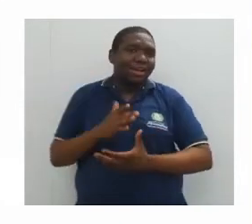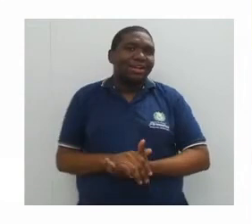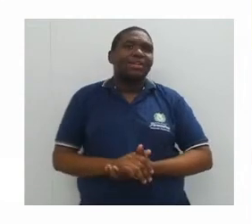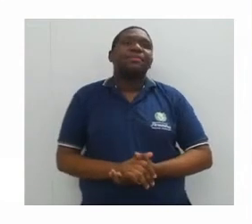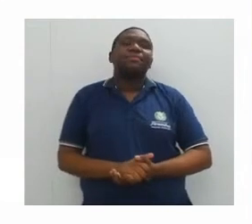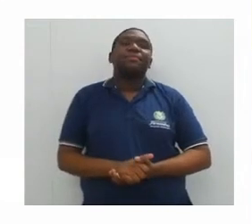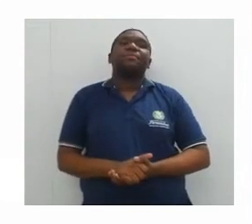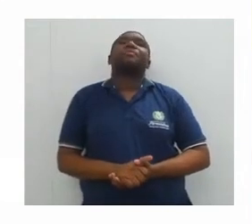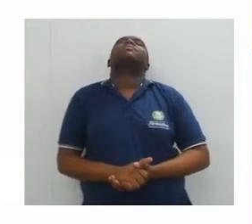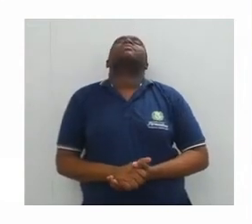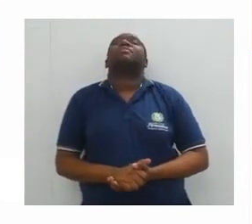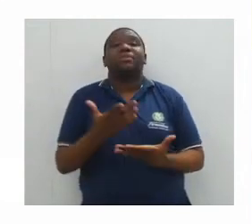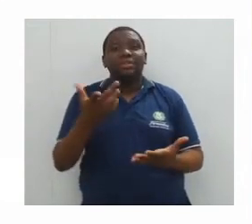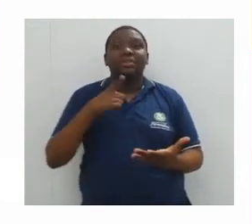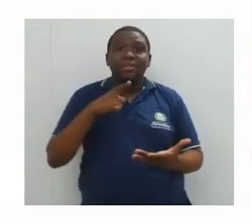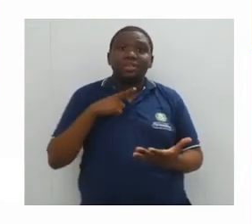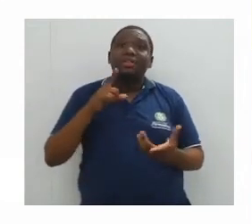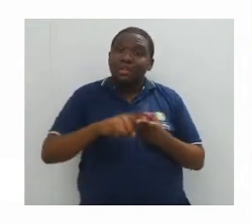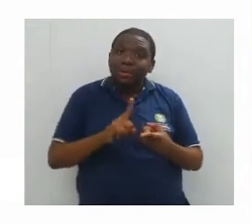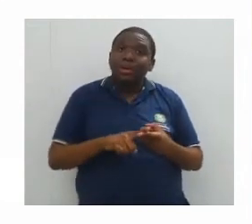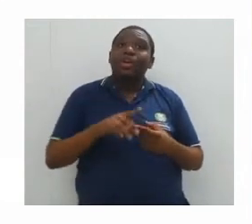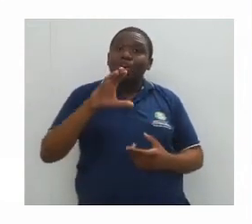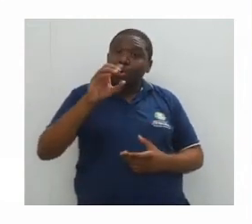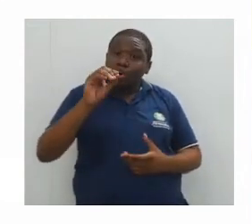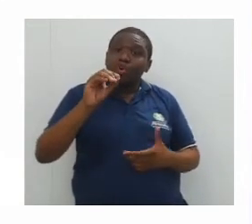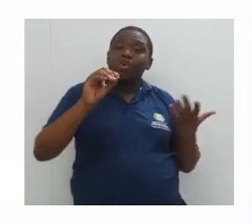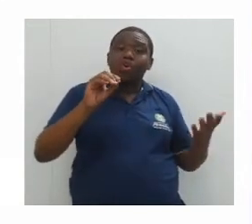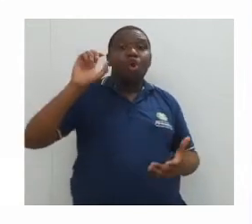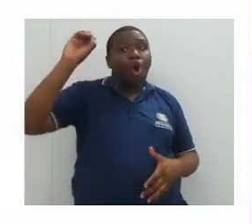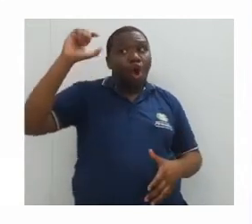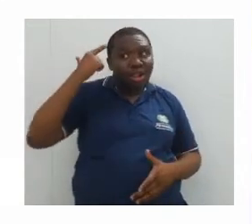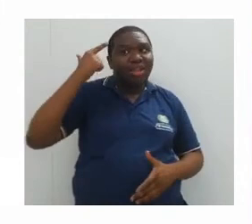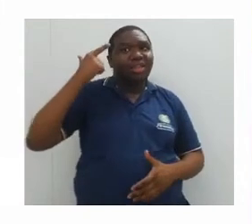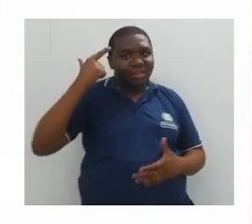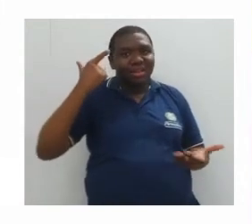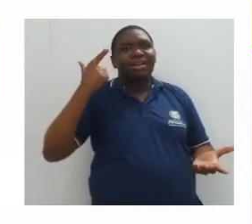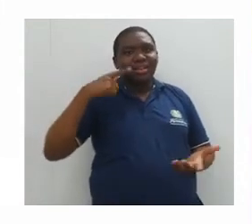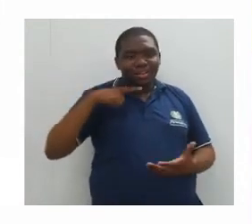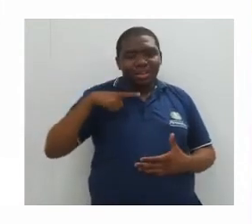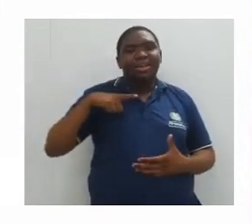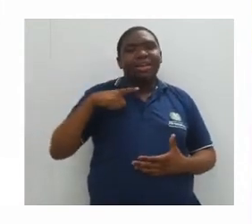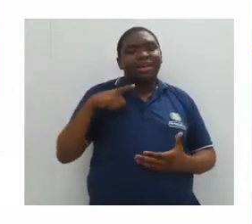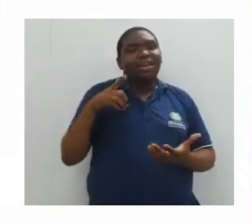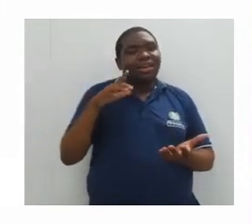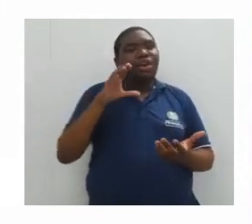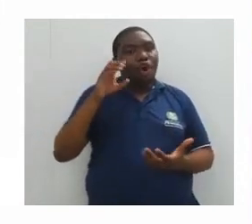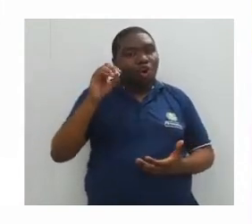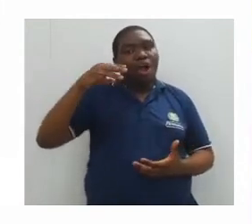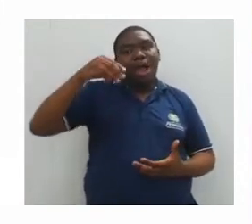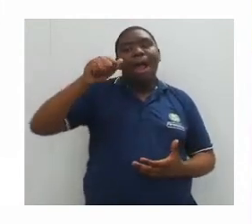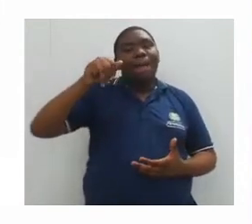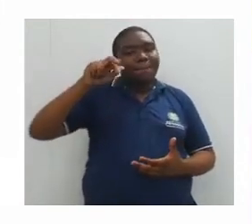é isso? E aí a gente tem um coco do Amaro Branco ali em Olinda. Você que nunca dançou um coco,